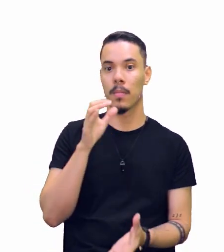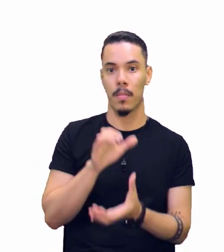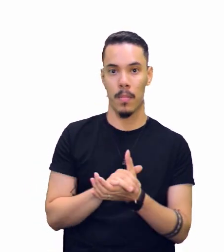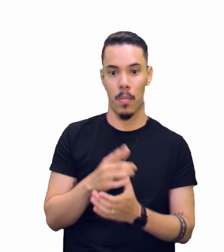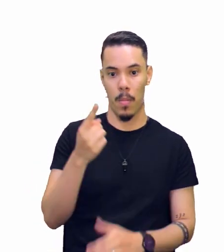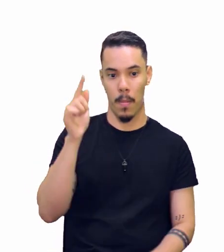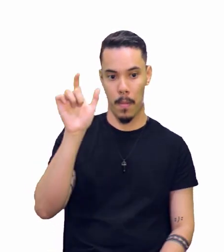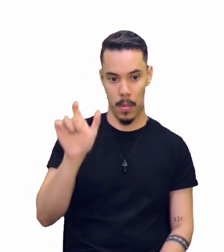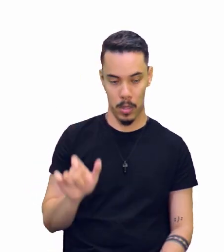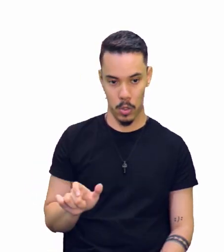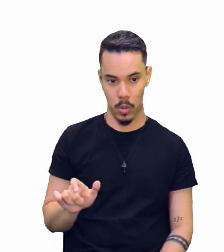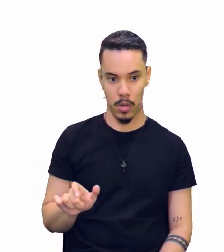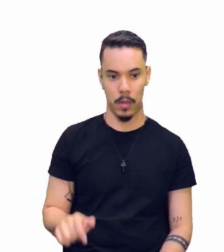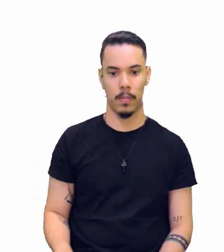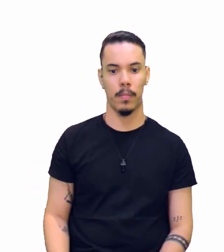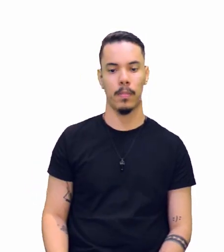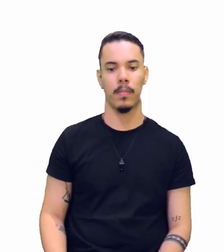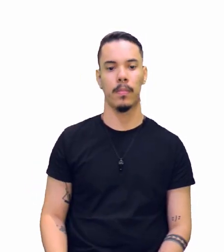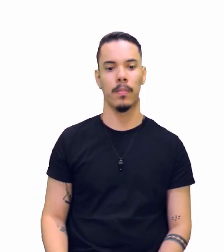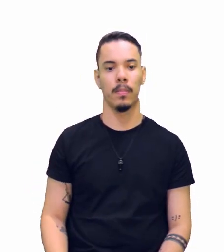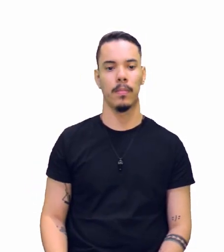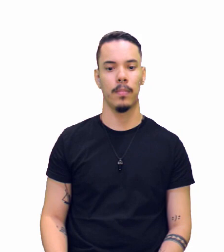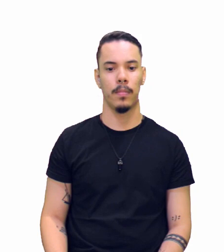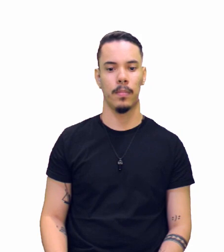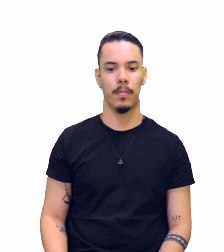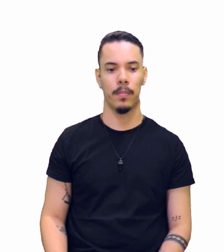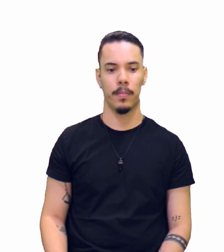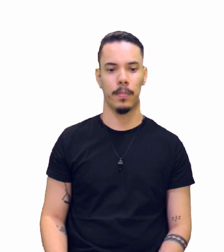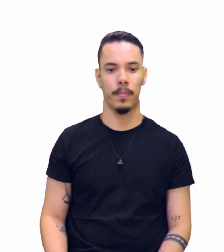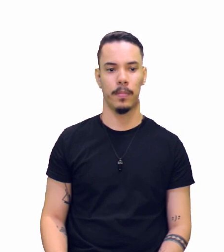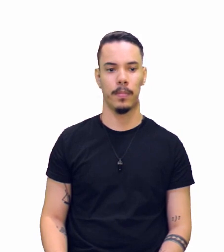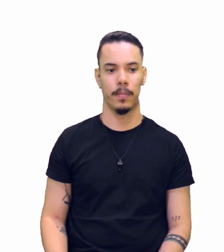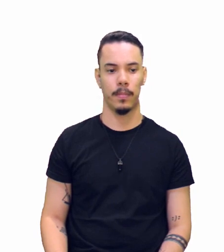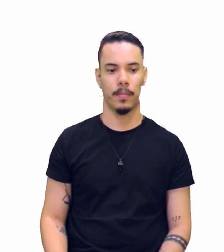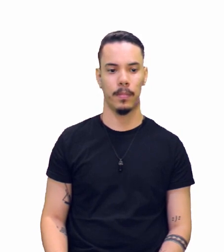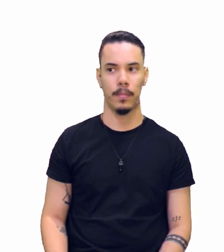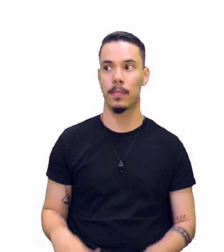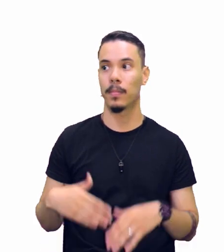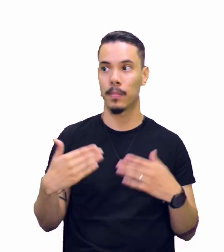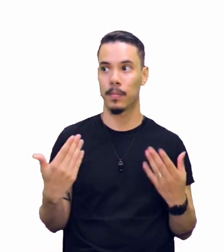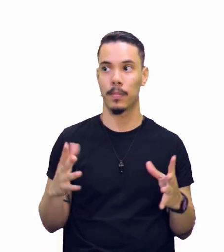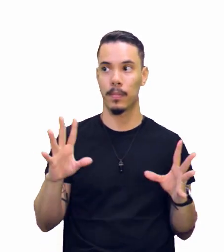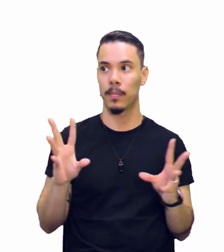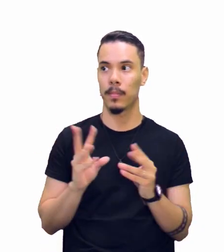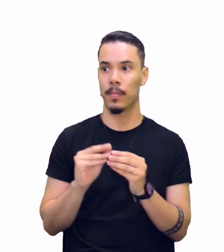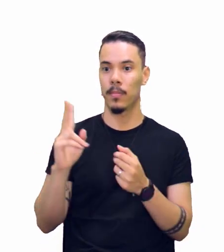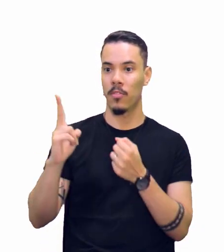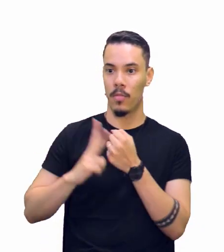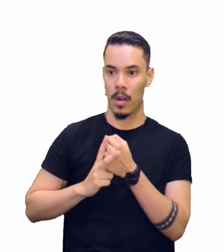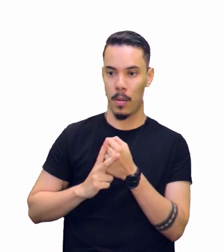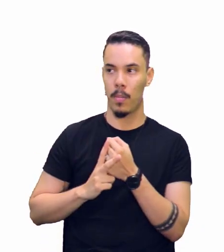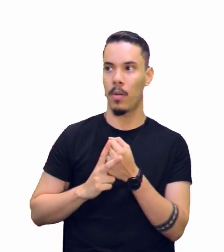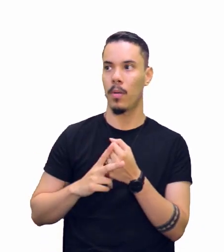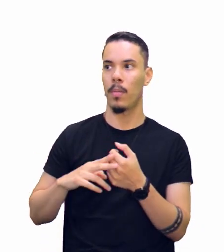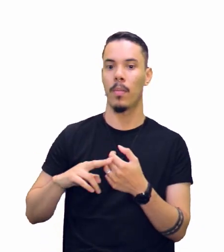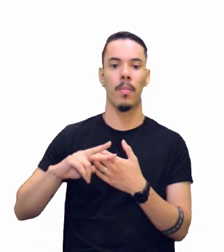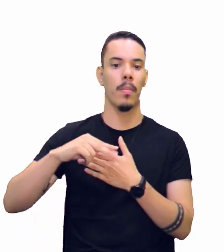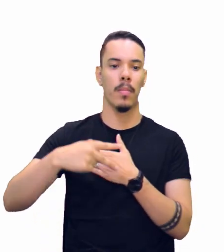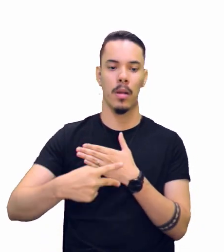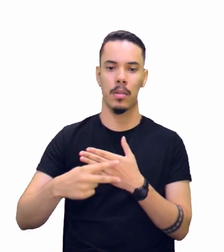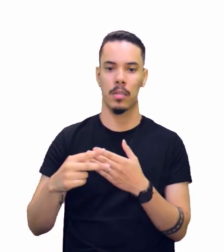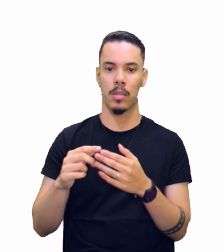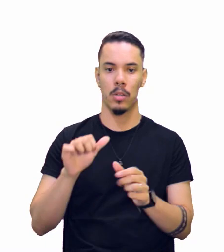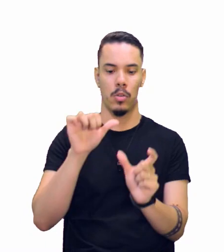uma pessoa singular, terceira pessoa do singular. Portanto, o verbo cook passa para cá com a conjugação, e